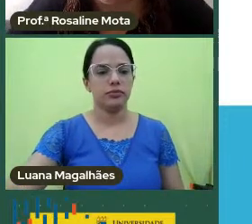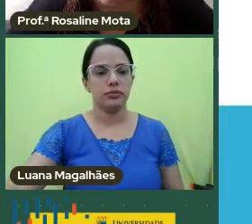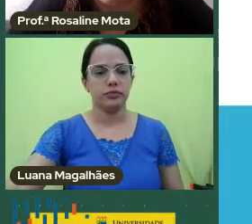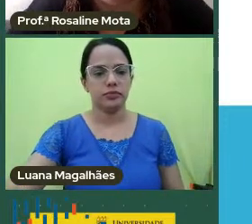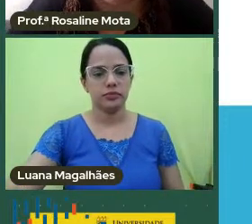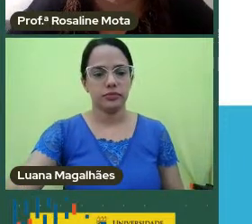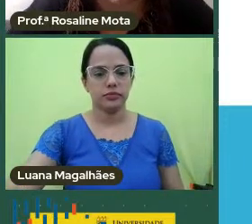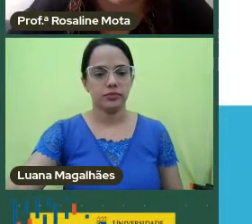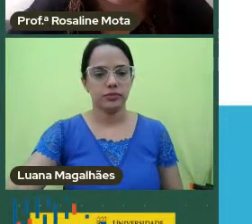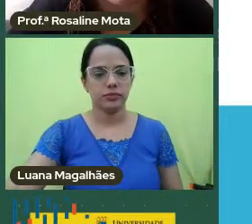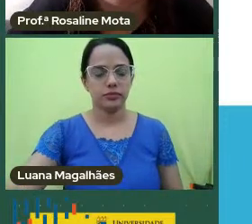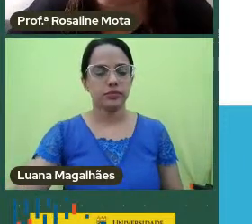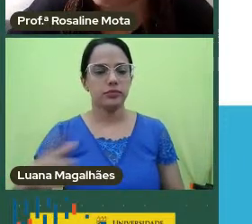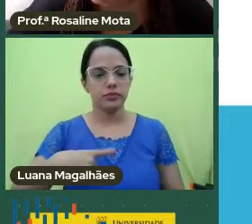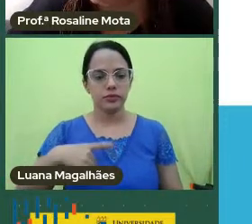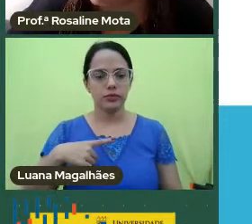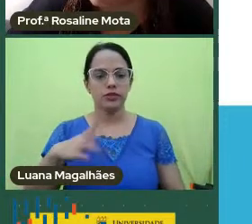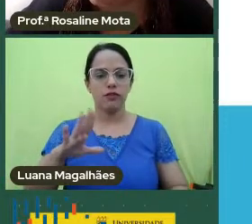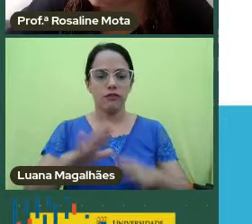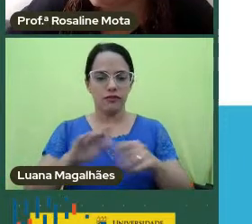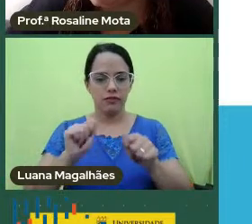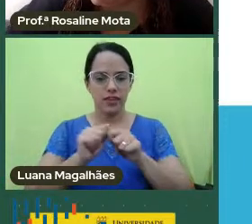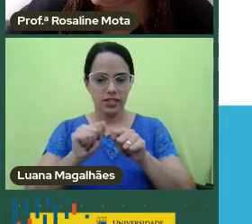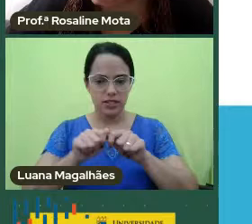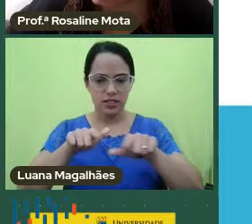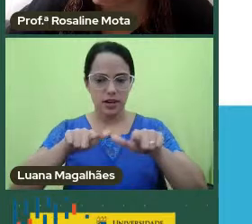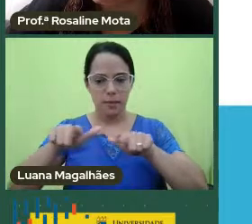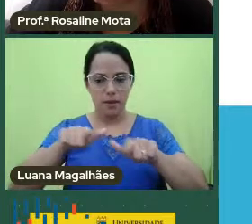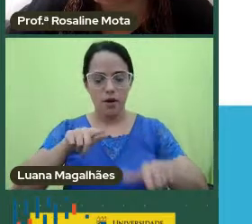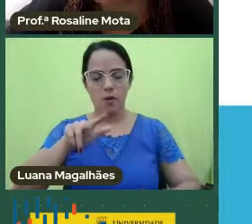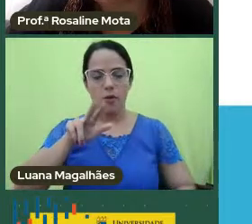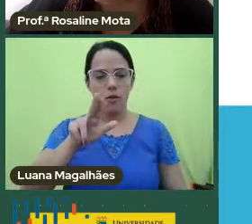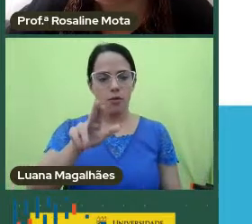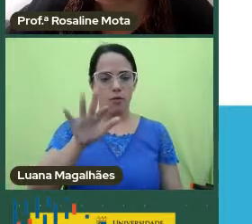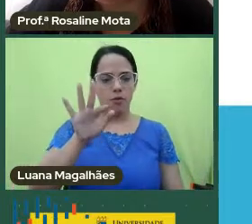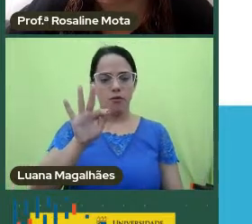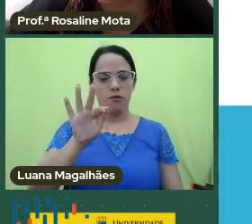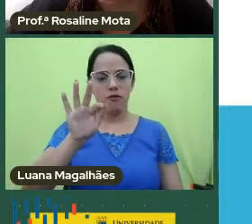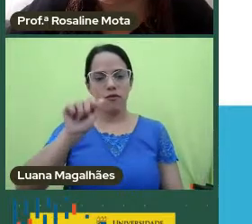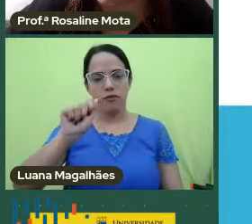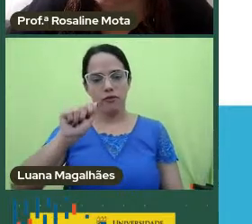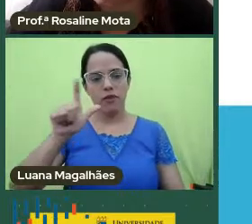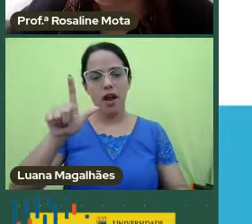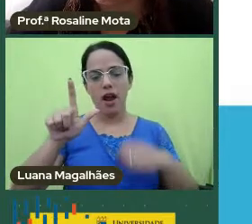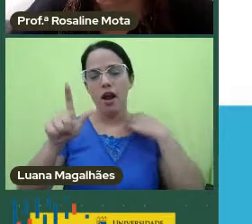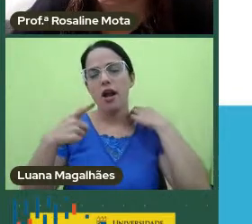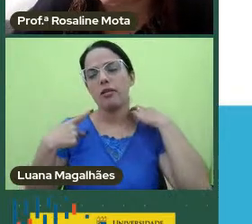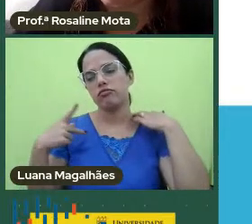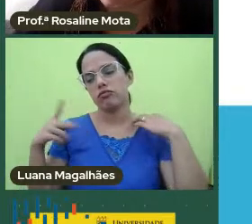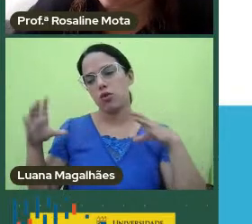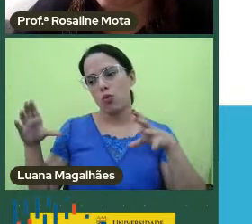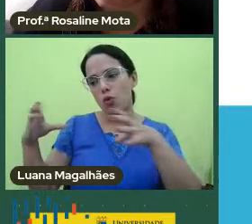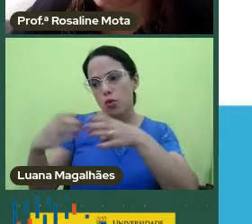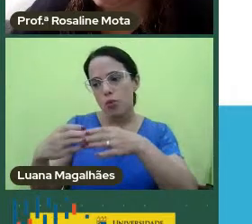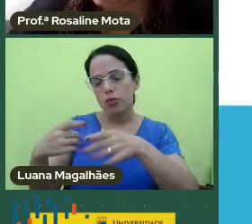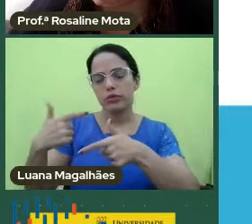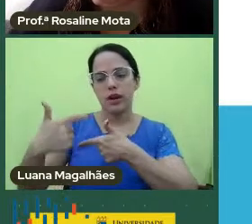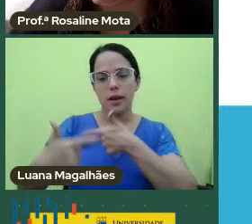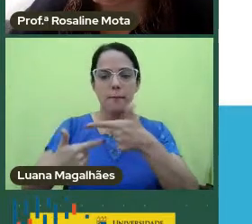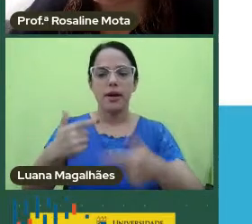um na FAPEAL, porque eu organizei. E nós elaboramos, eu e minha equipe de